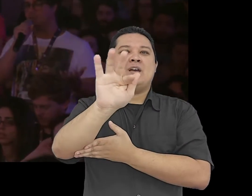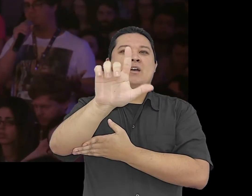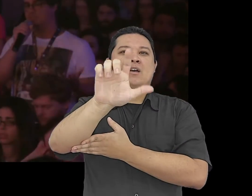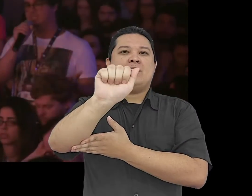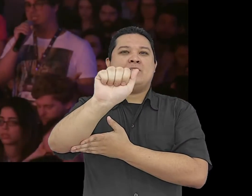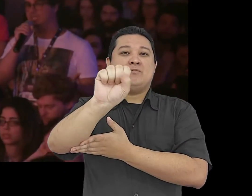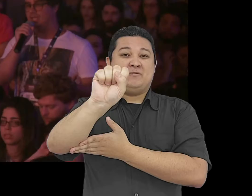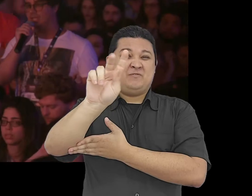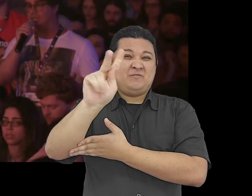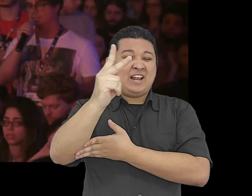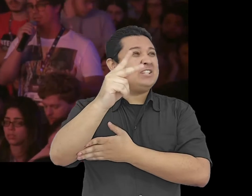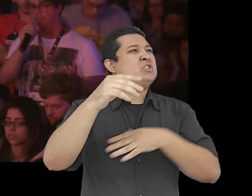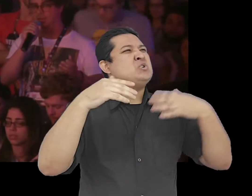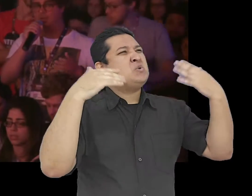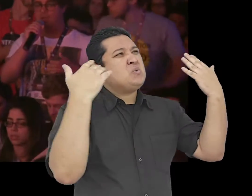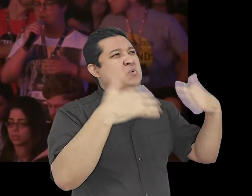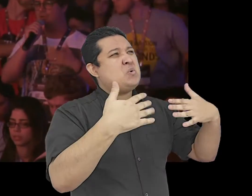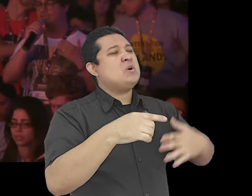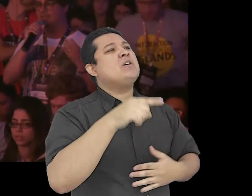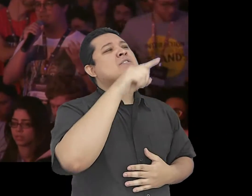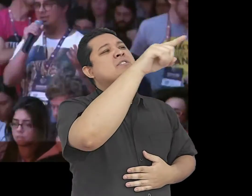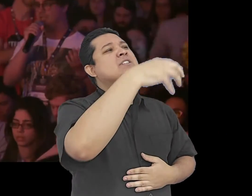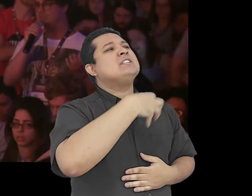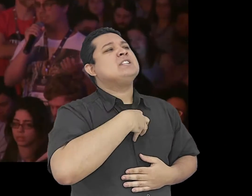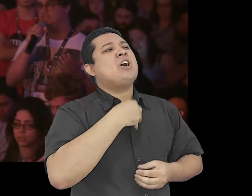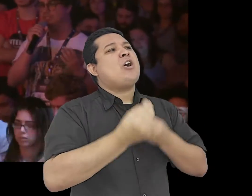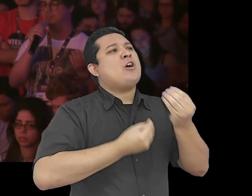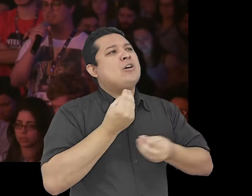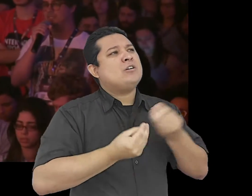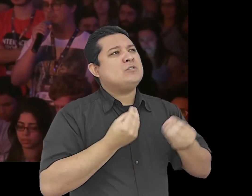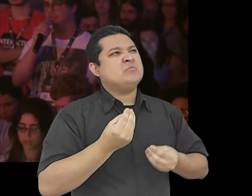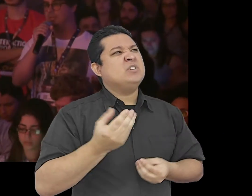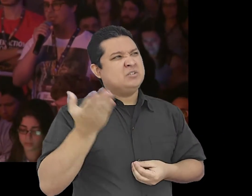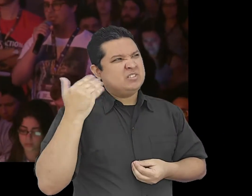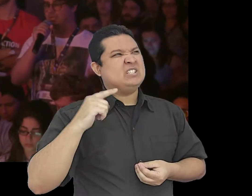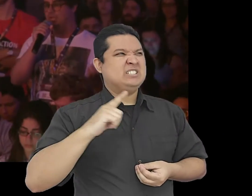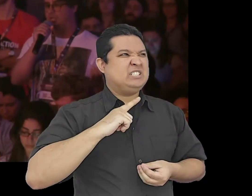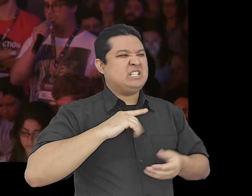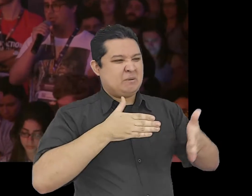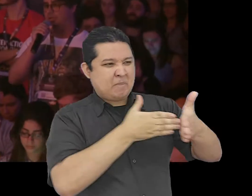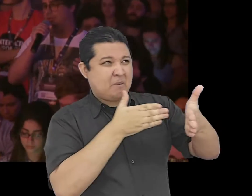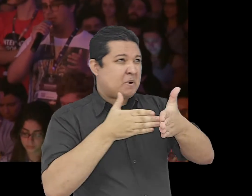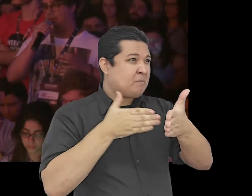Como era isso para você? Que era algo que estava impedindo, por exemplo,